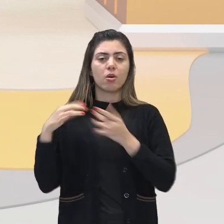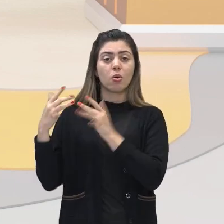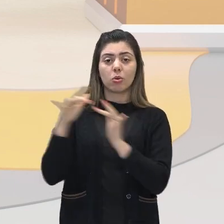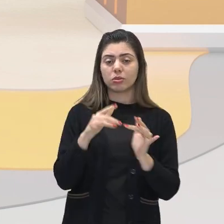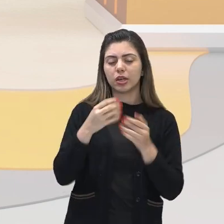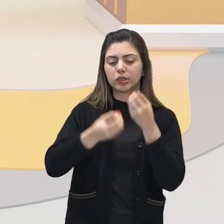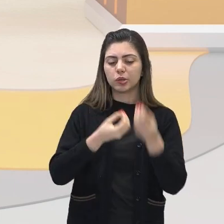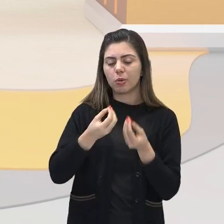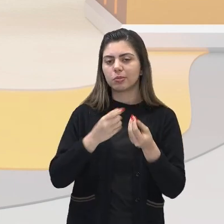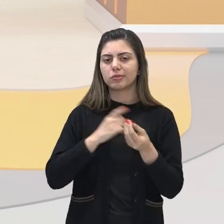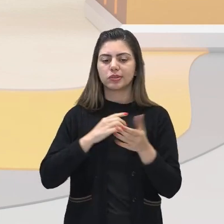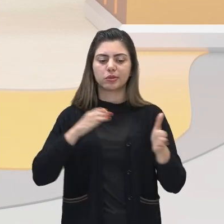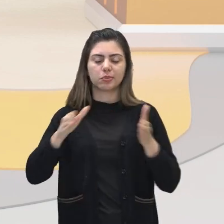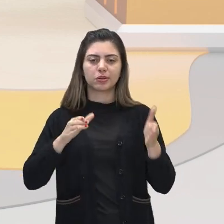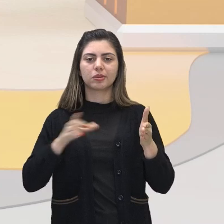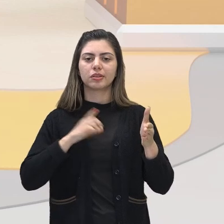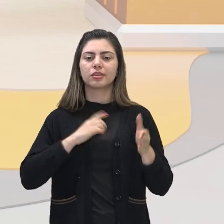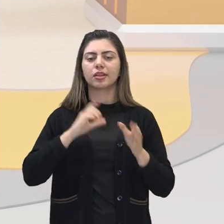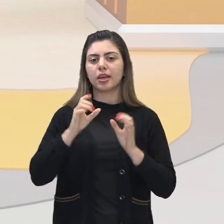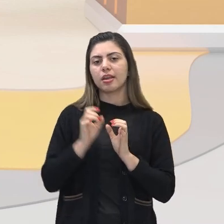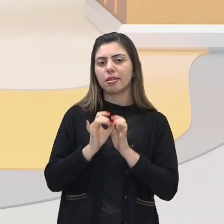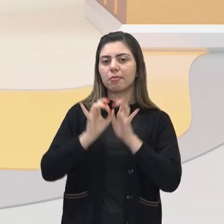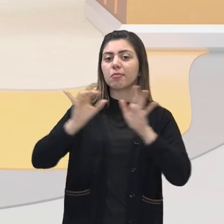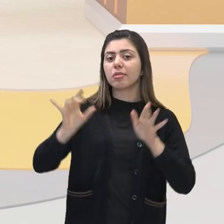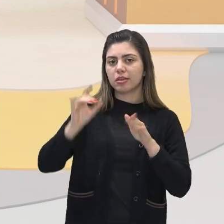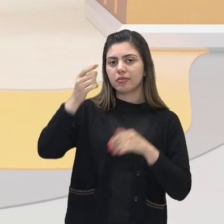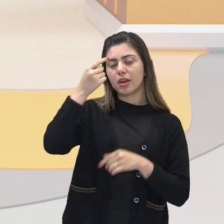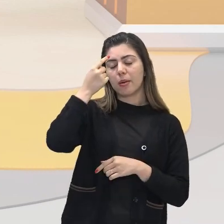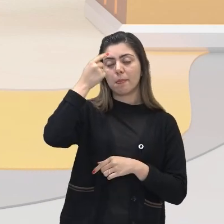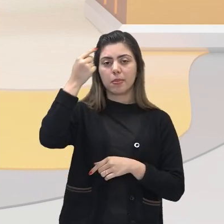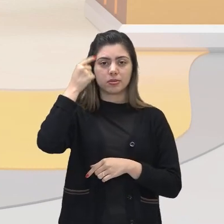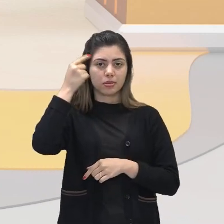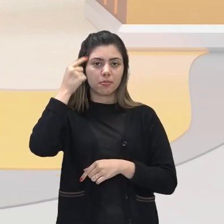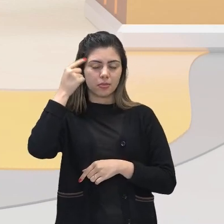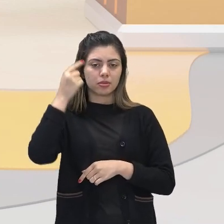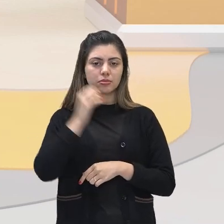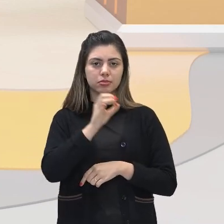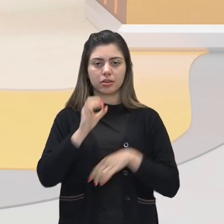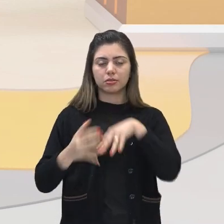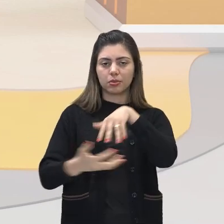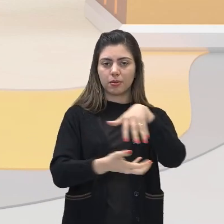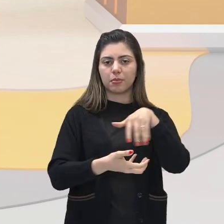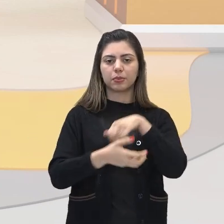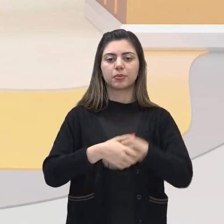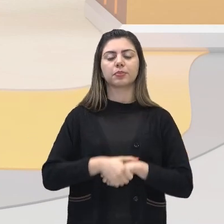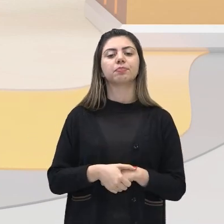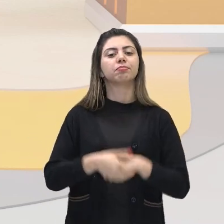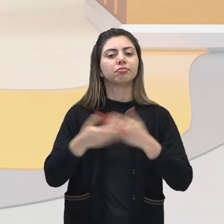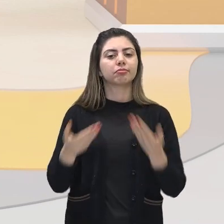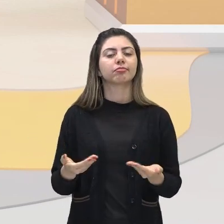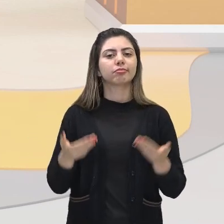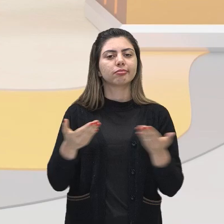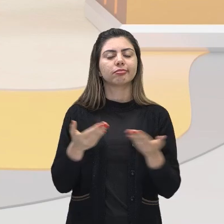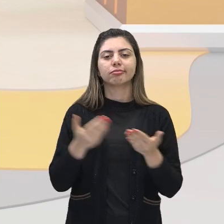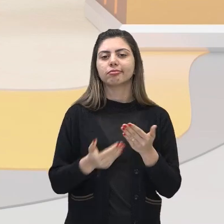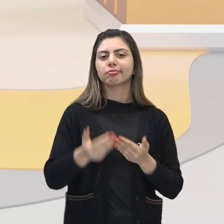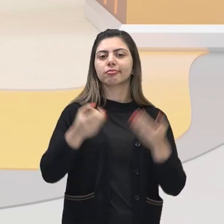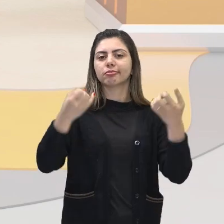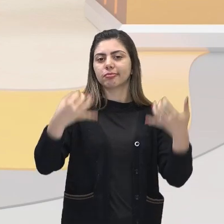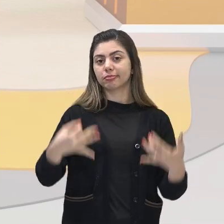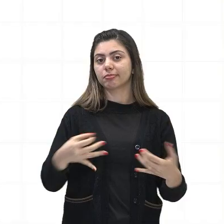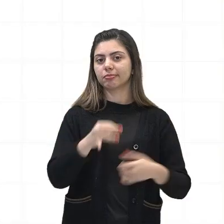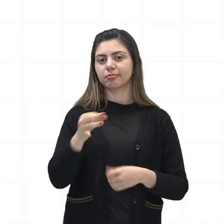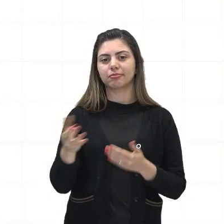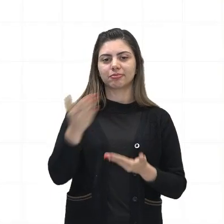momento onde essas ideias estarão presentes na mente de muitas pessoas em torno do mundo, ok? Então vamos falar um pouco a respeito disso.